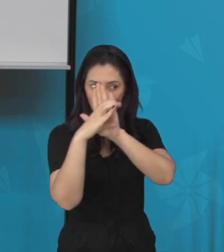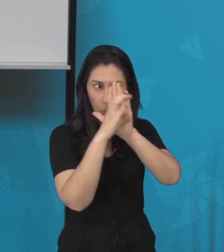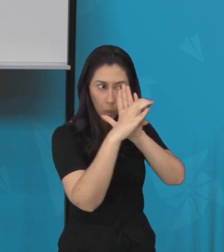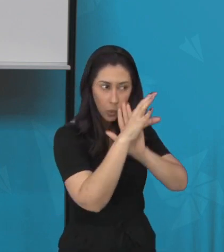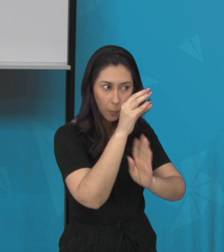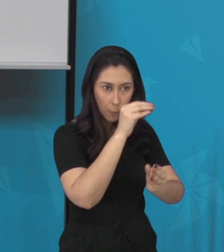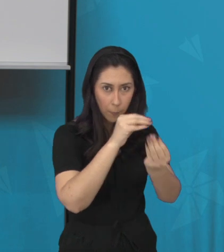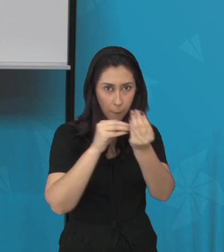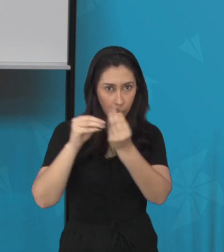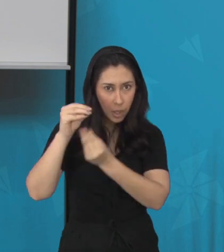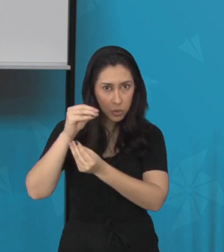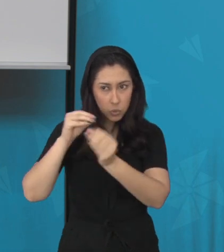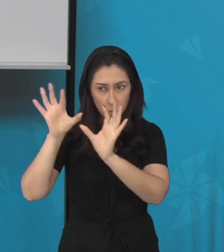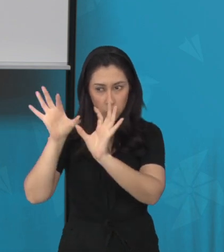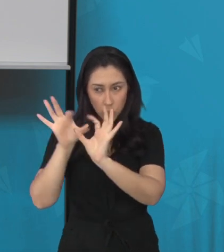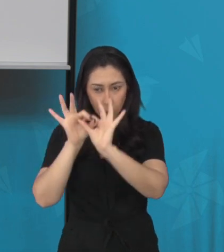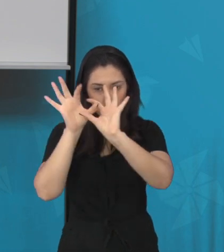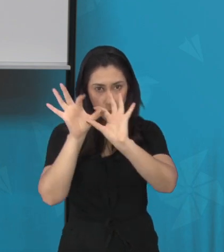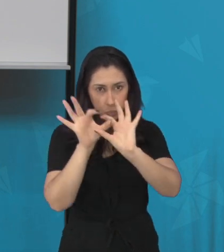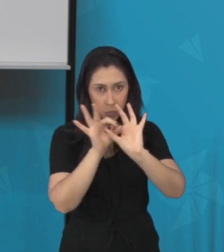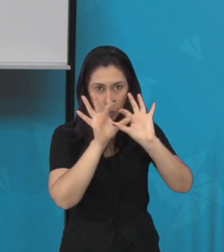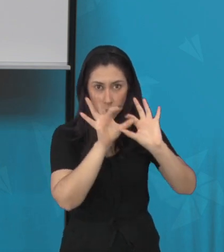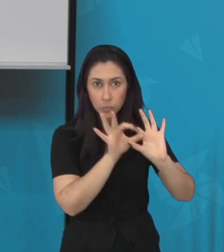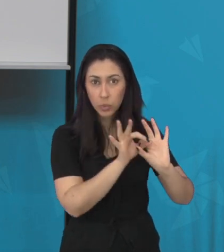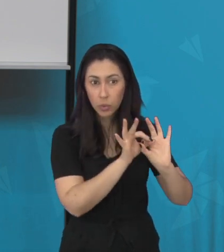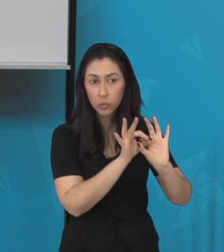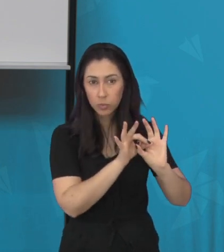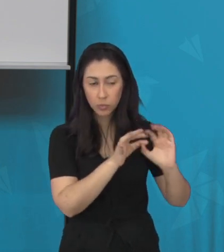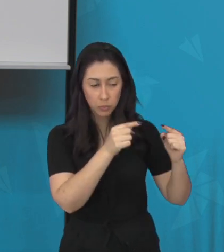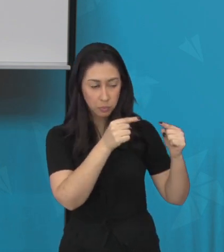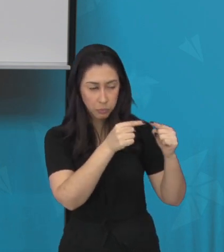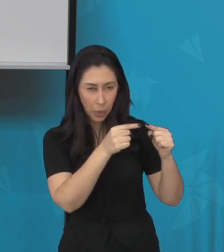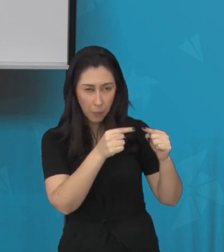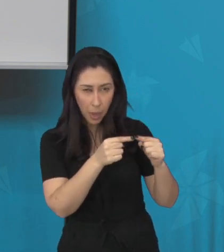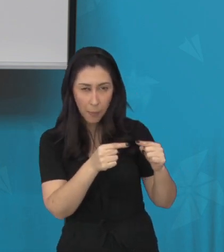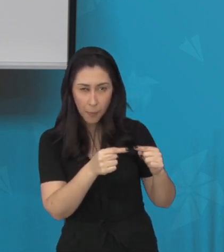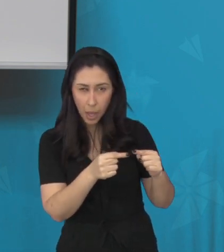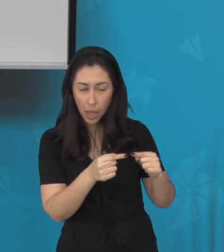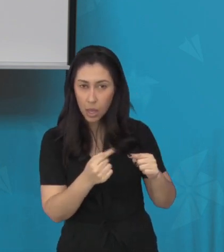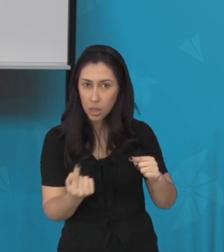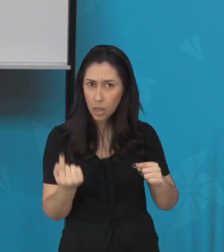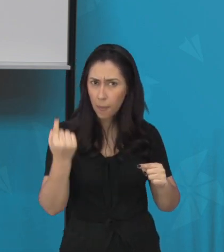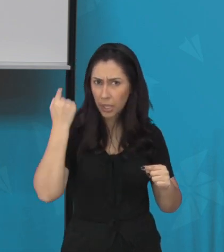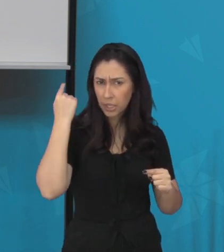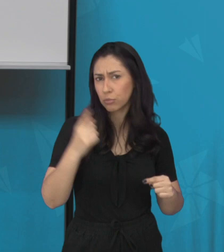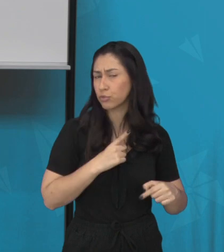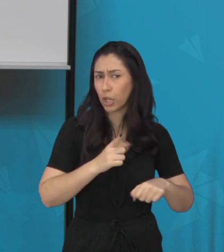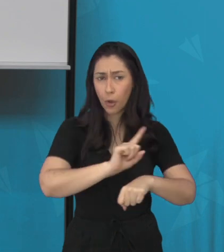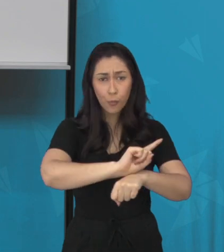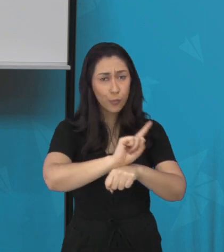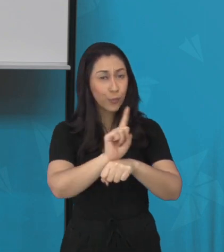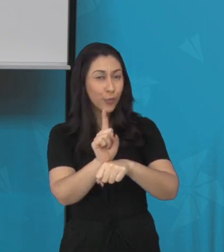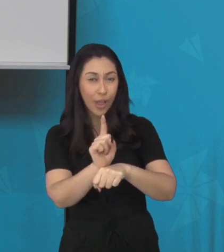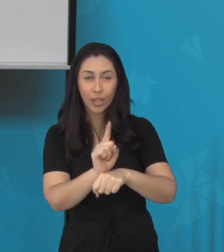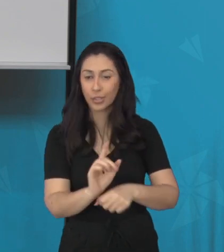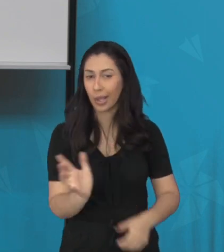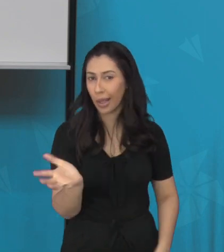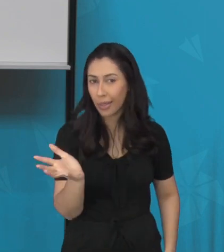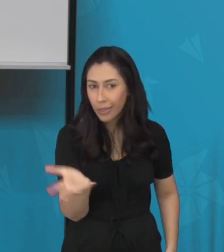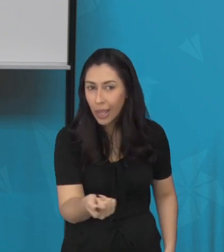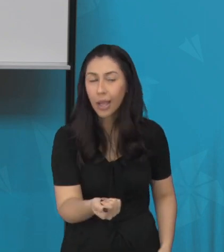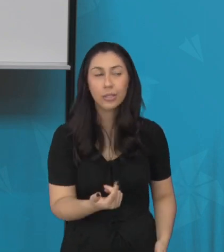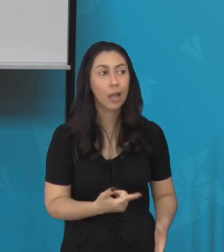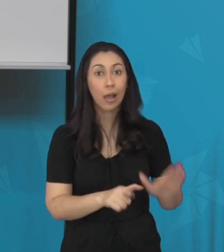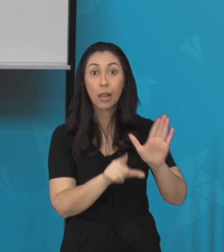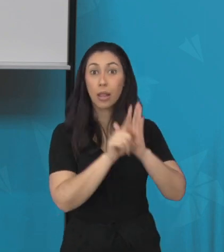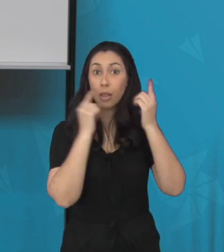conceitos. Então lá atrás nós falamos de velocidade média, de aceleração, resultante, leis